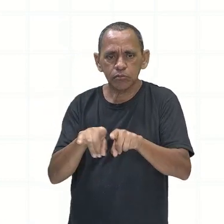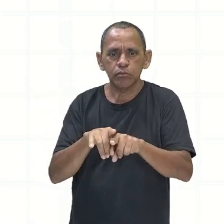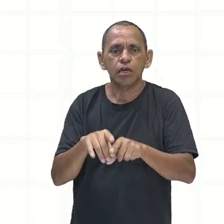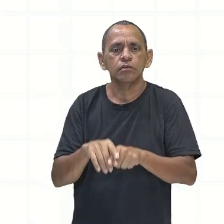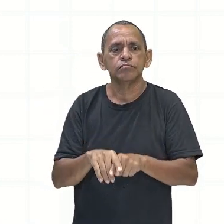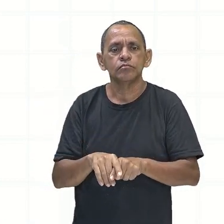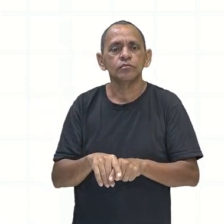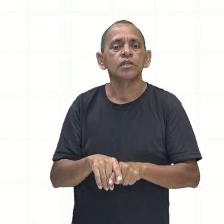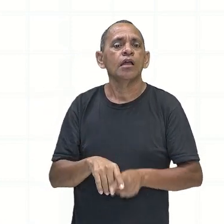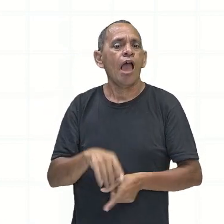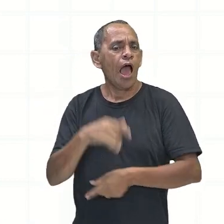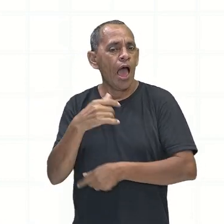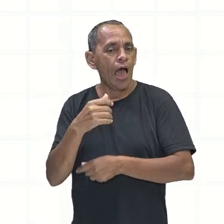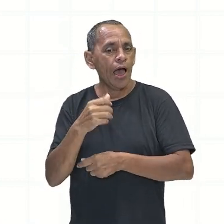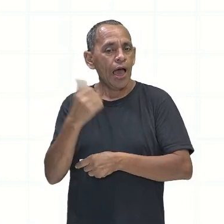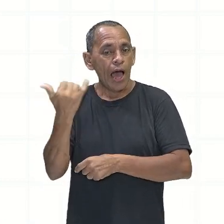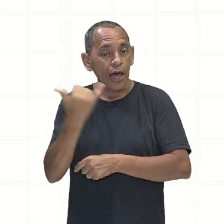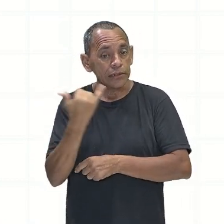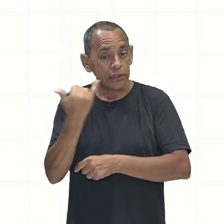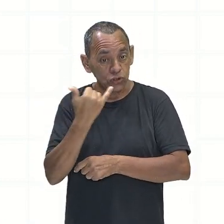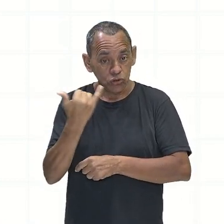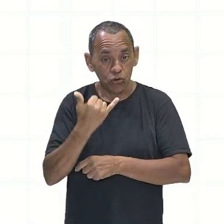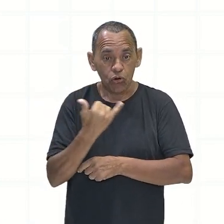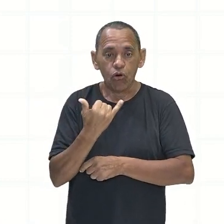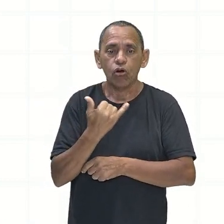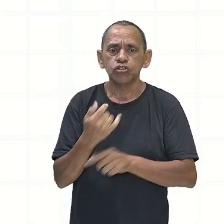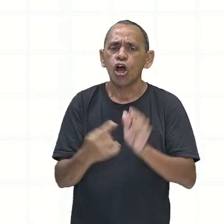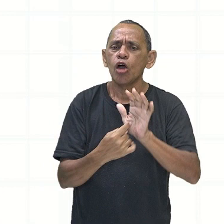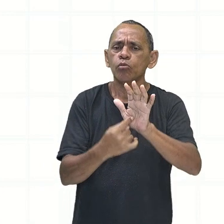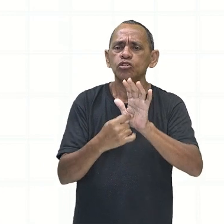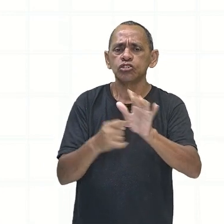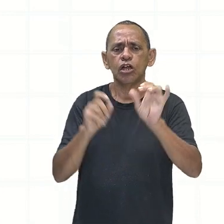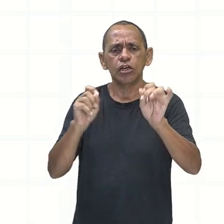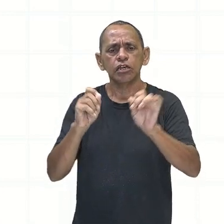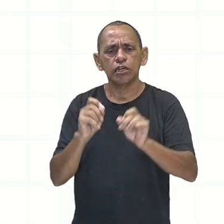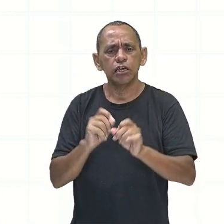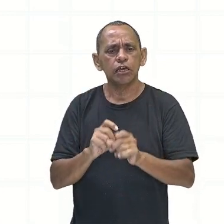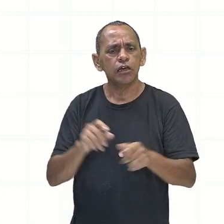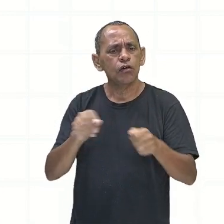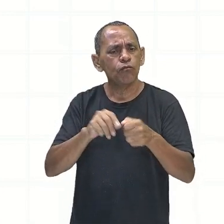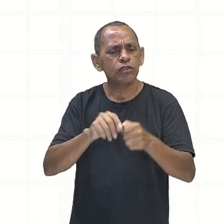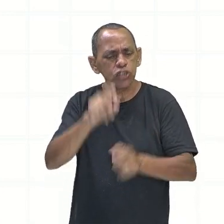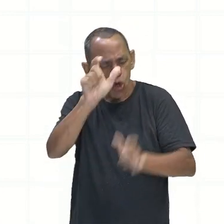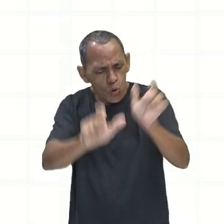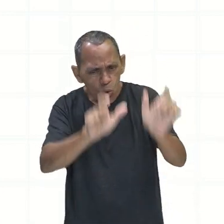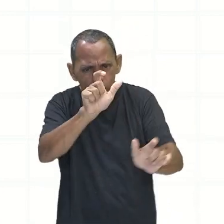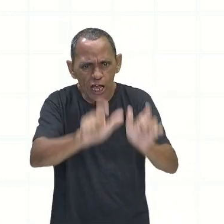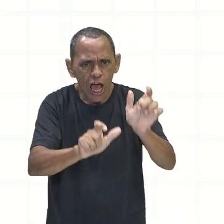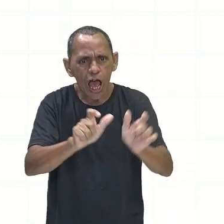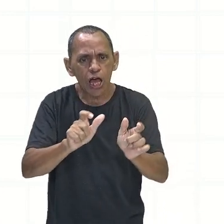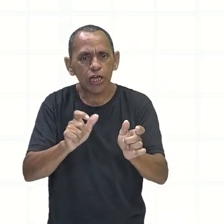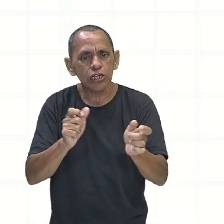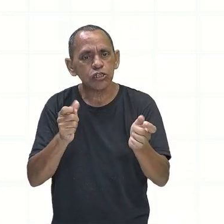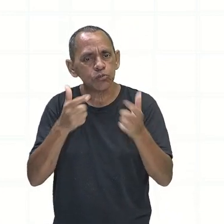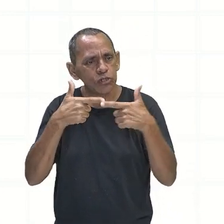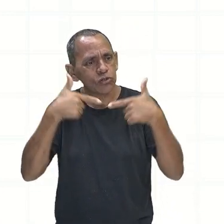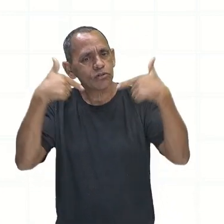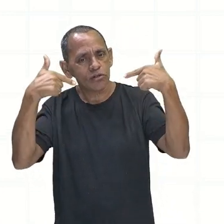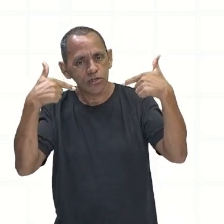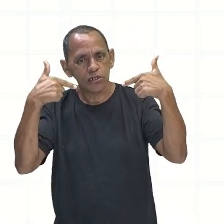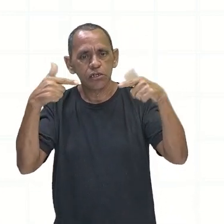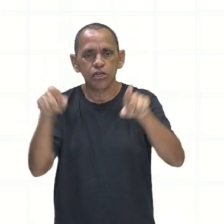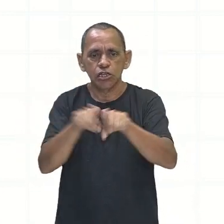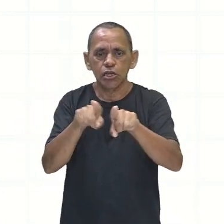Então, elas precisam ter palavras que tenham sentido conotativo, figurativo, justamente para despertar